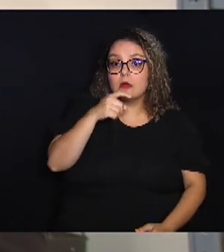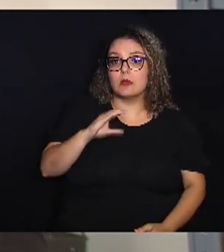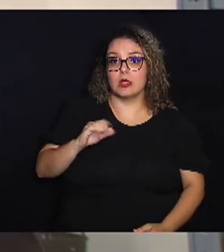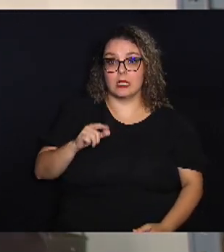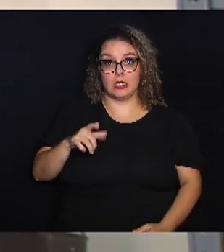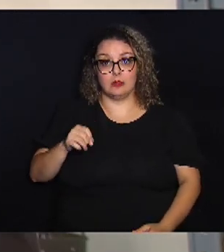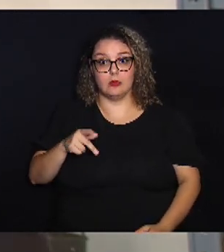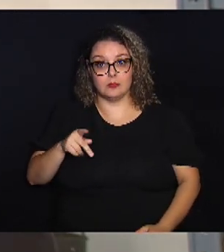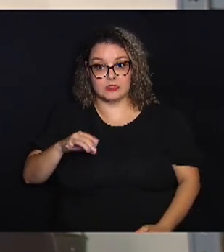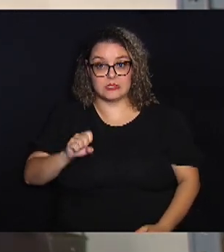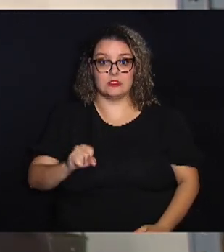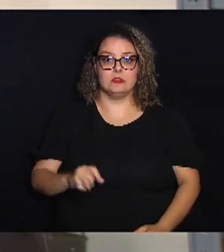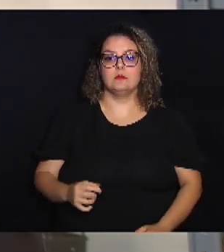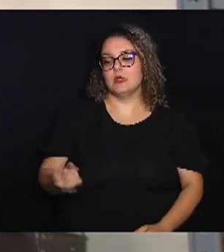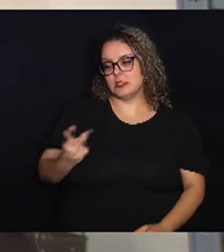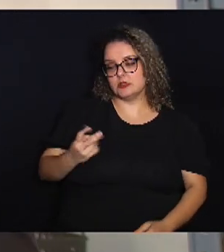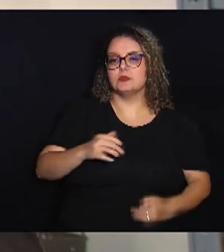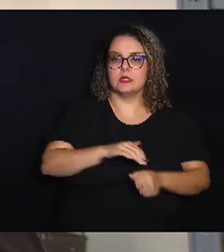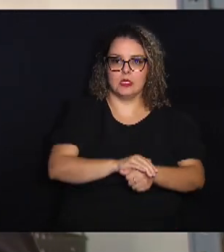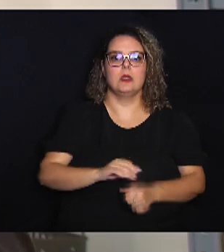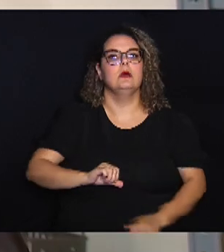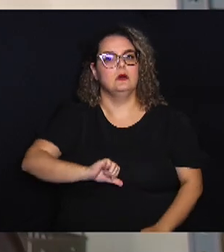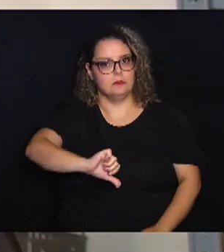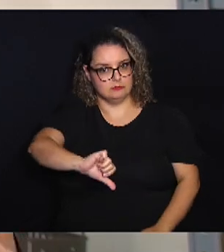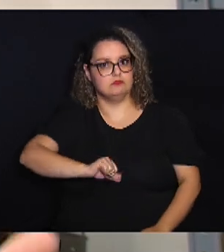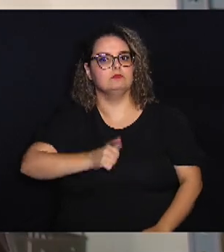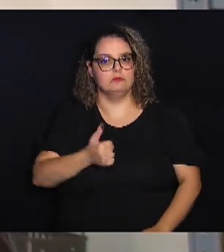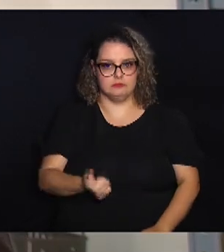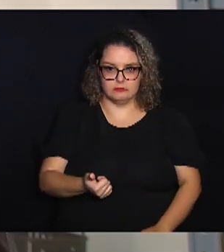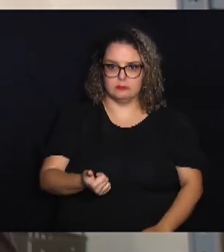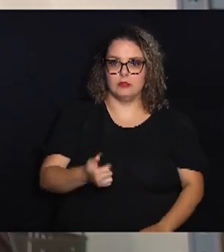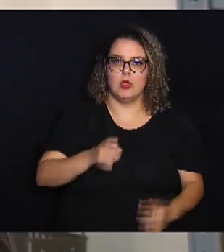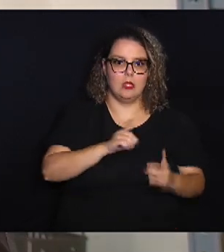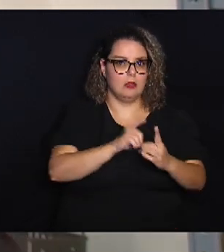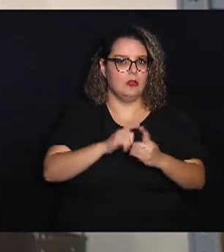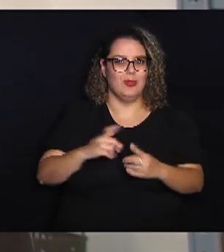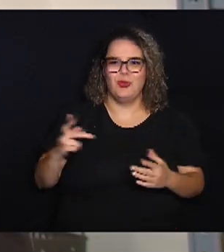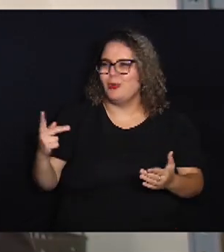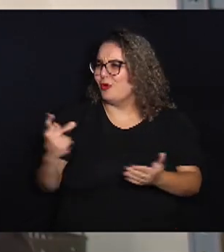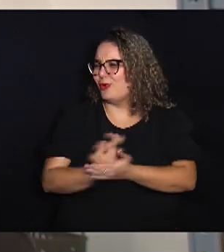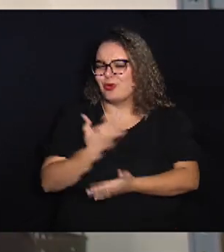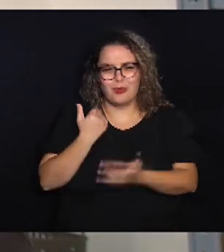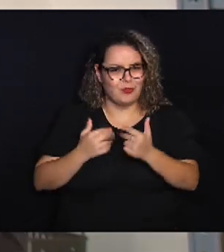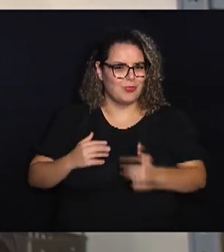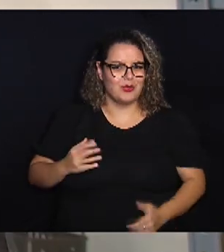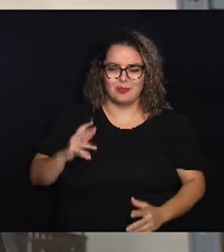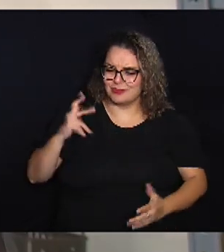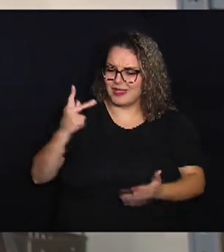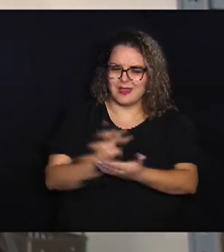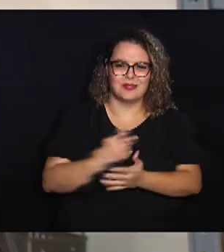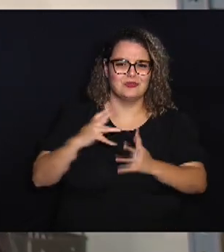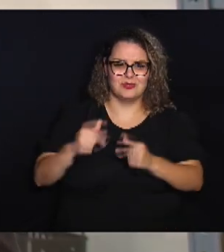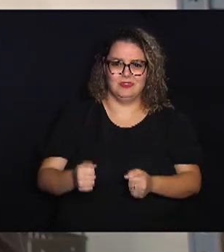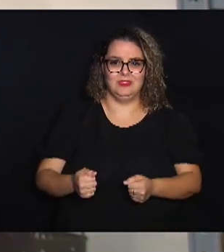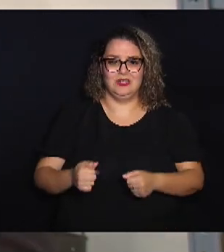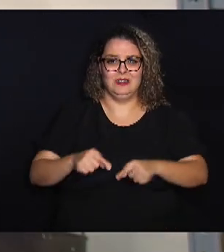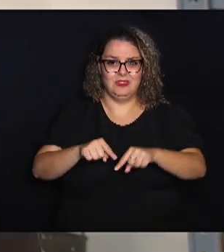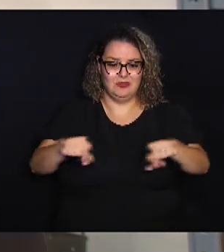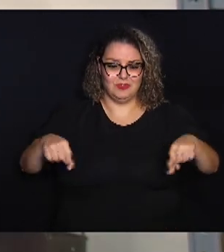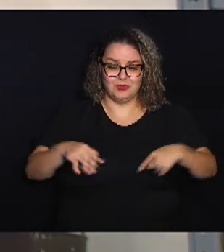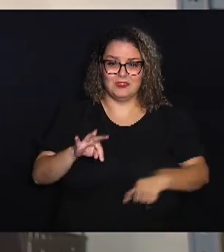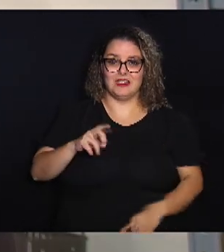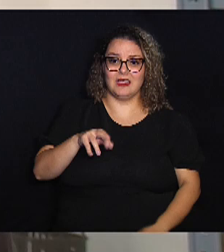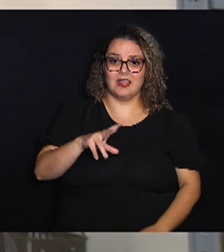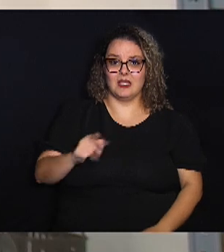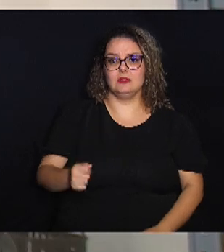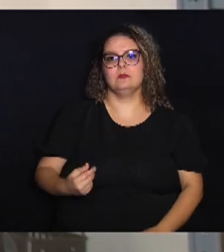tigre d'água e o jabuti, eles são muito resistentes. Então, eu atendo um bichinho que está super errado, comeu errado a vida toda, foi criado num terrário a vida toda, mas ele